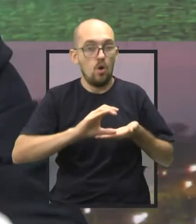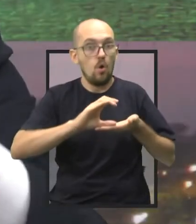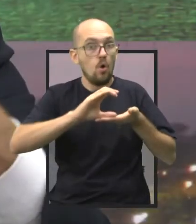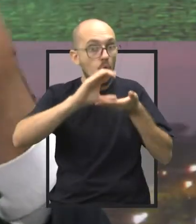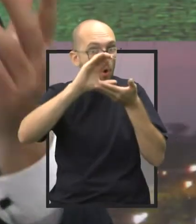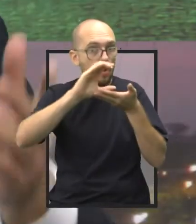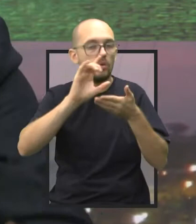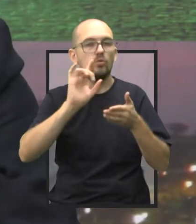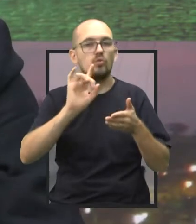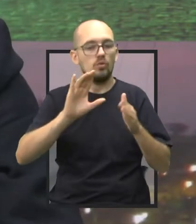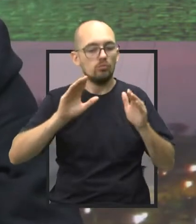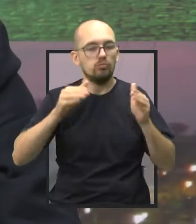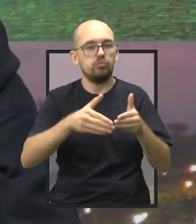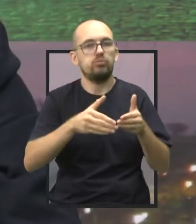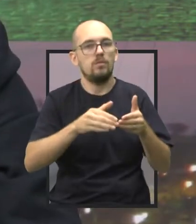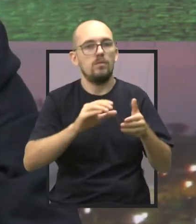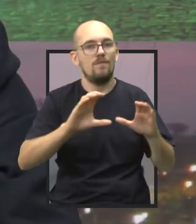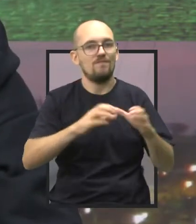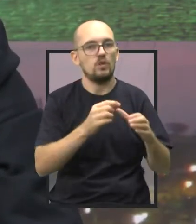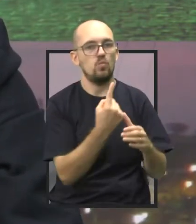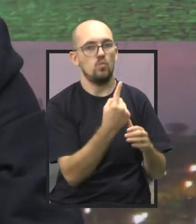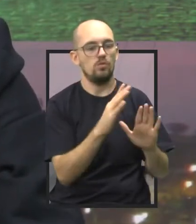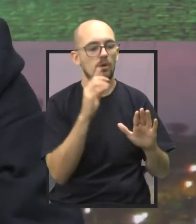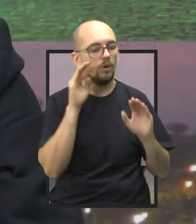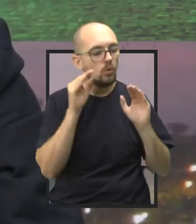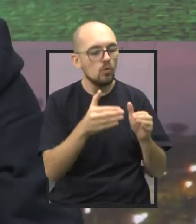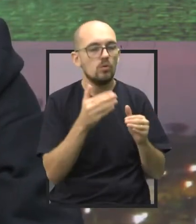faixa 1 e algumas outras